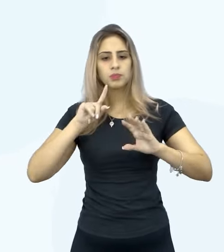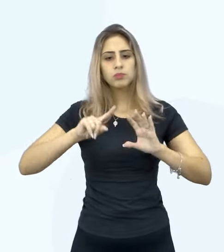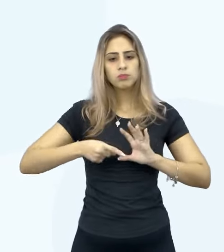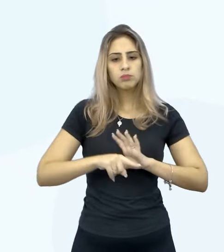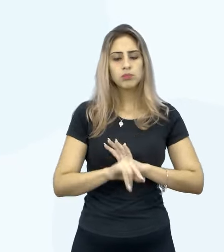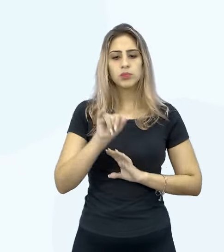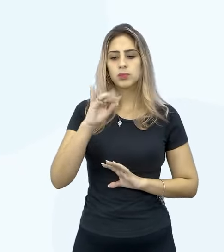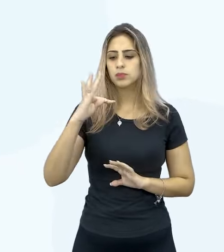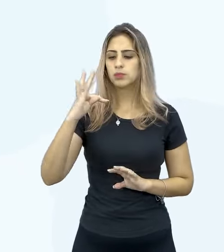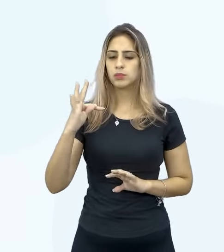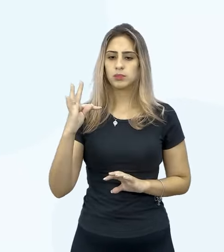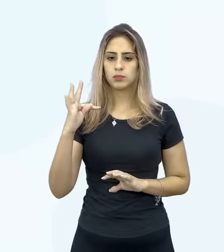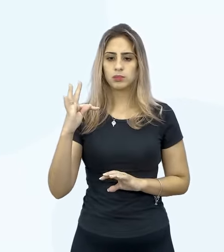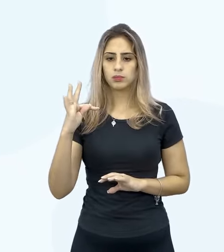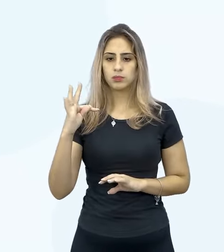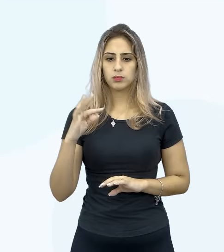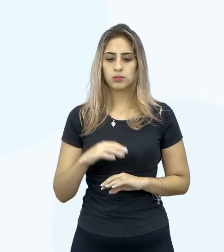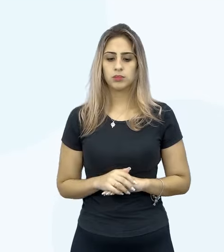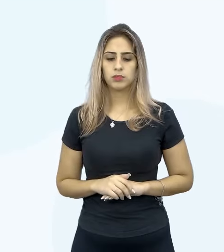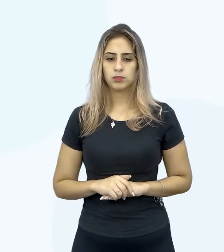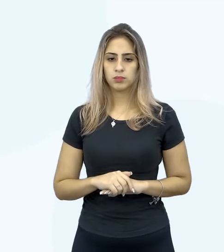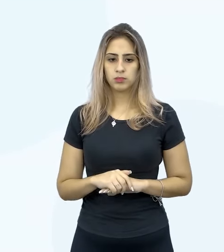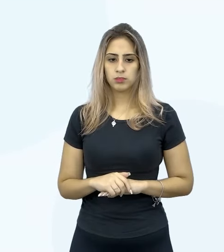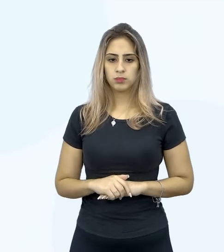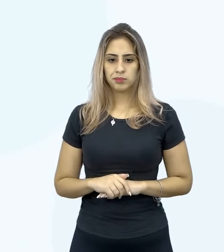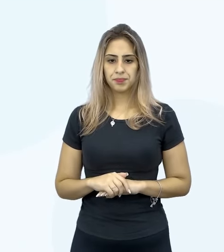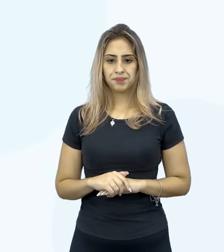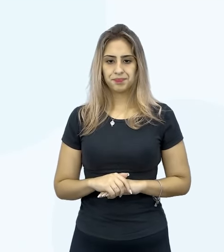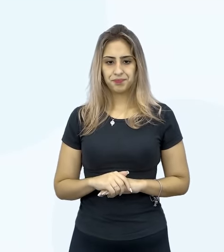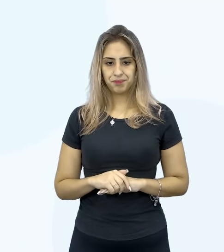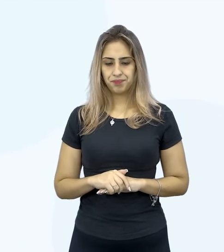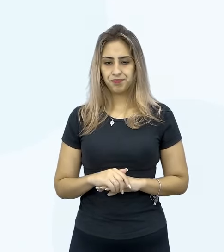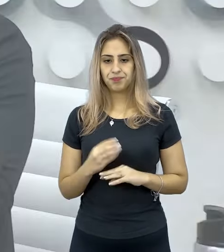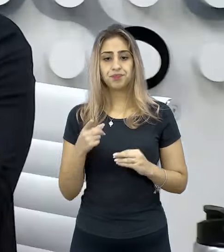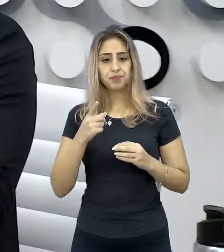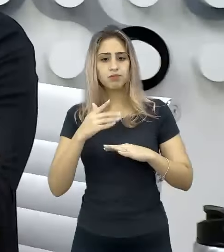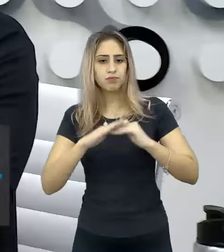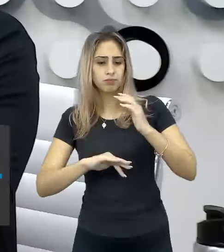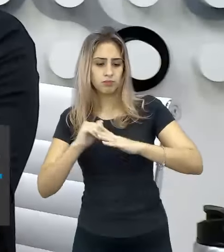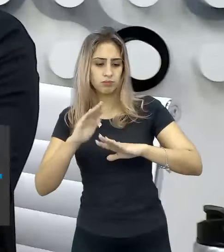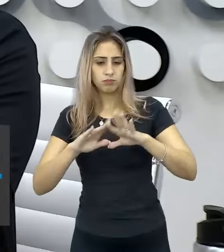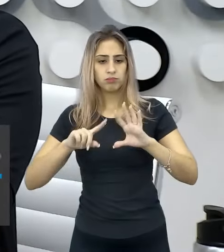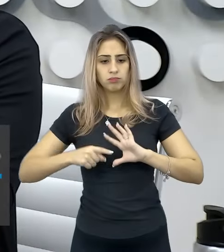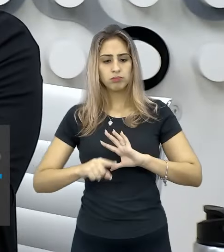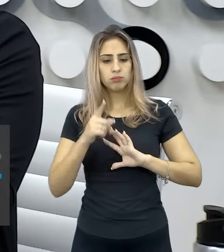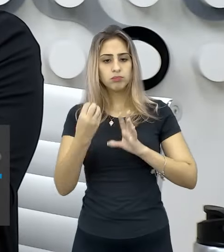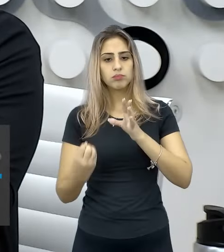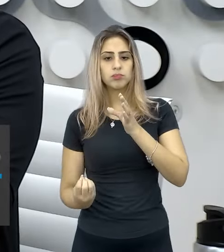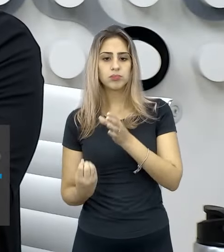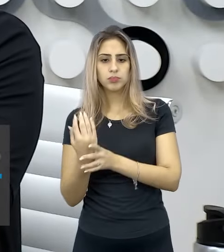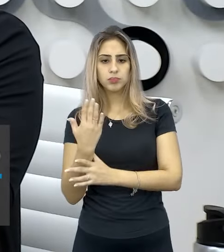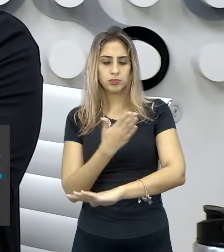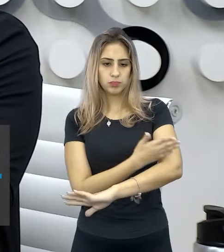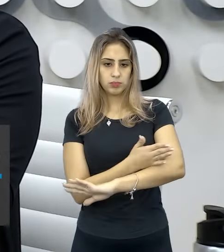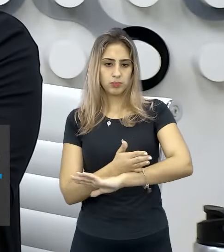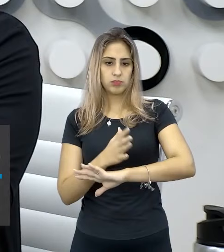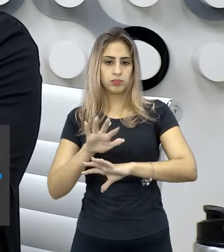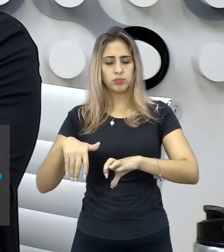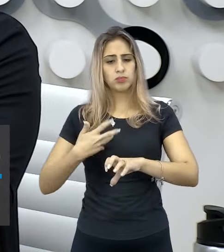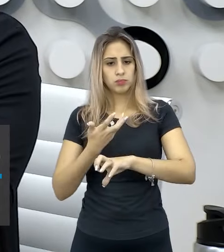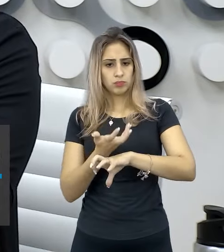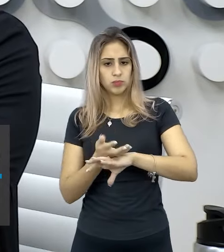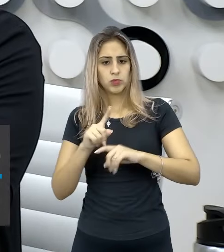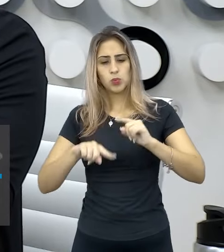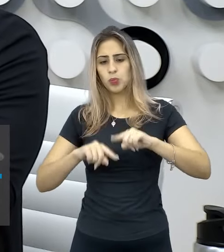dos aprofundamentos dos itinerários formativos. Então, as habilidades dos aprofundamentos, elas aparecem no início dos componentes,